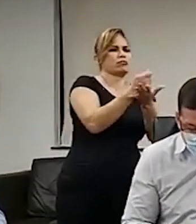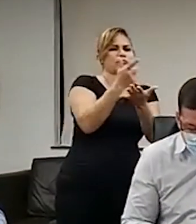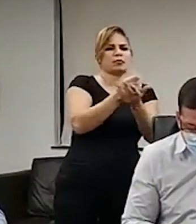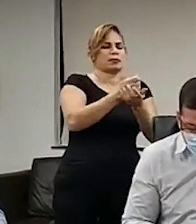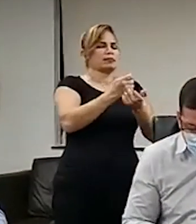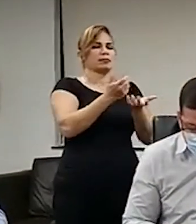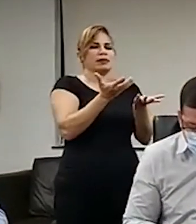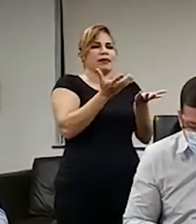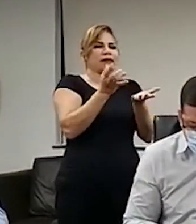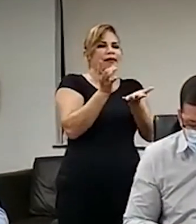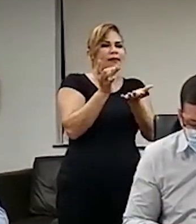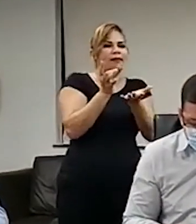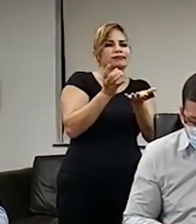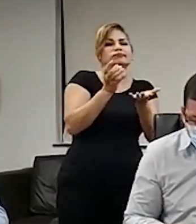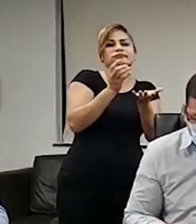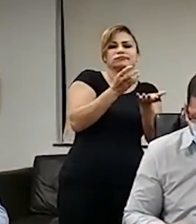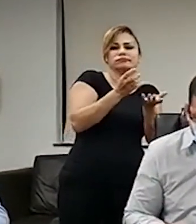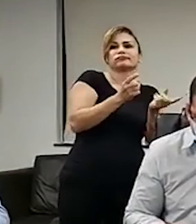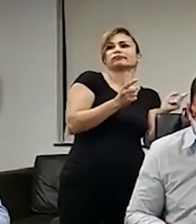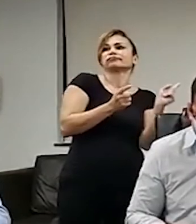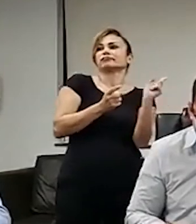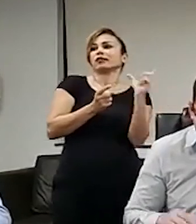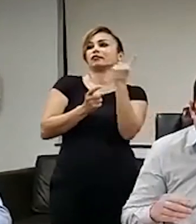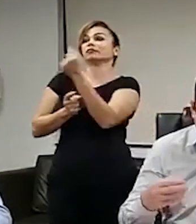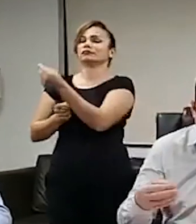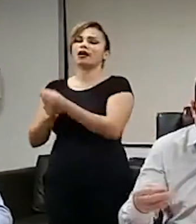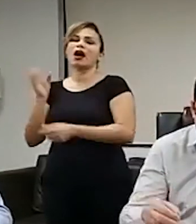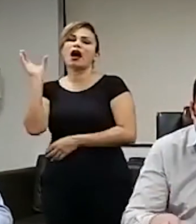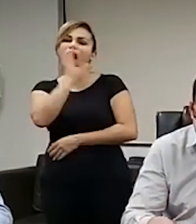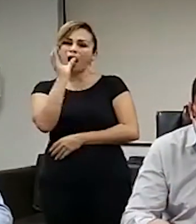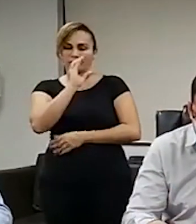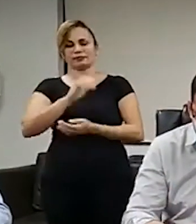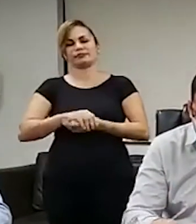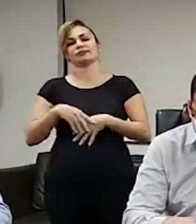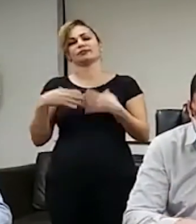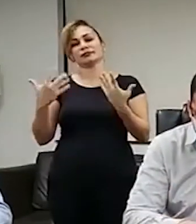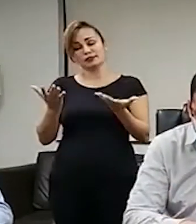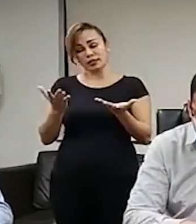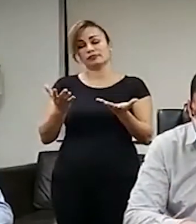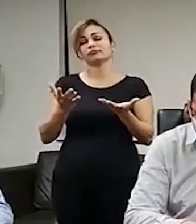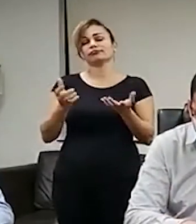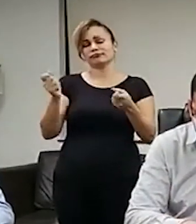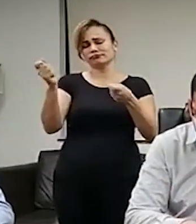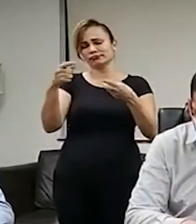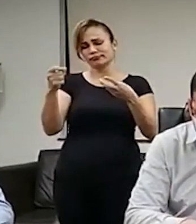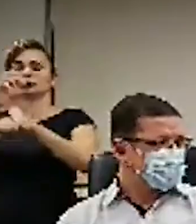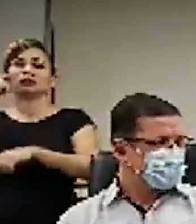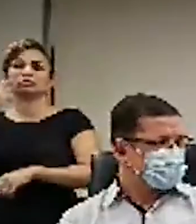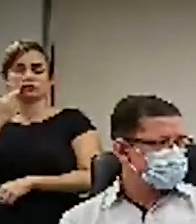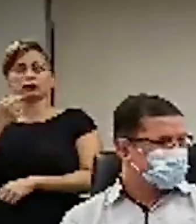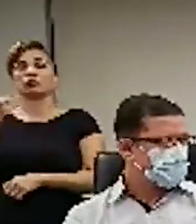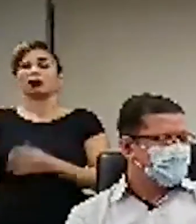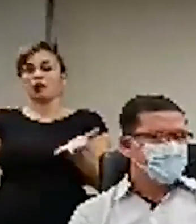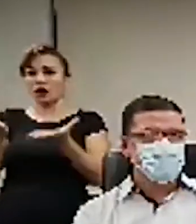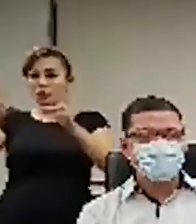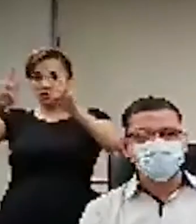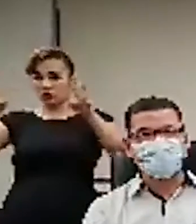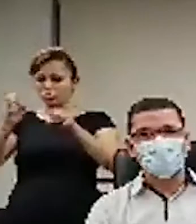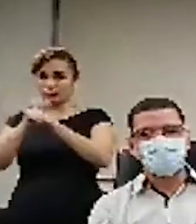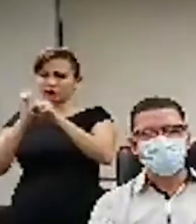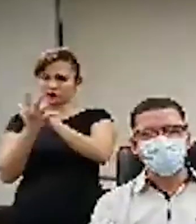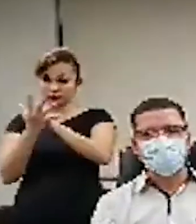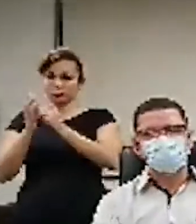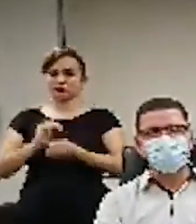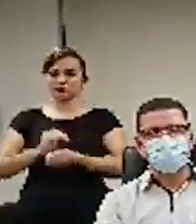são questões que nós colocamos para proteger a saúde de toda a nossa gente. O secretário da